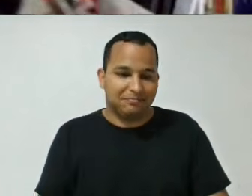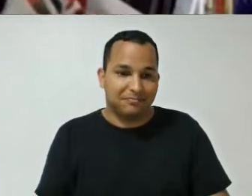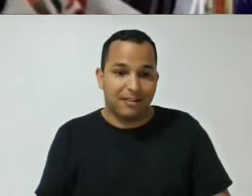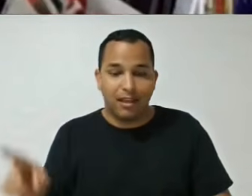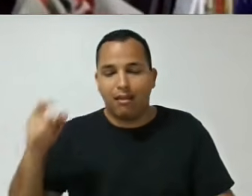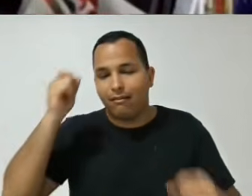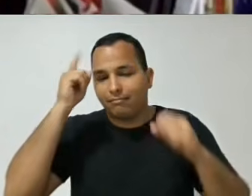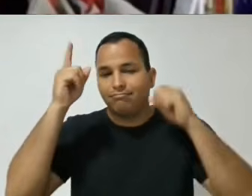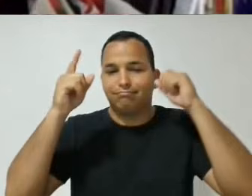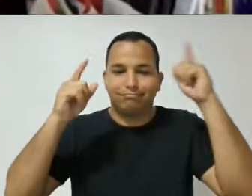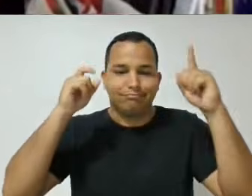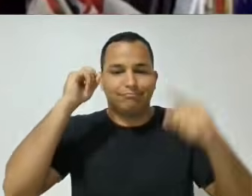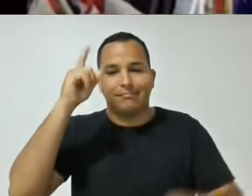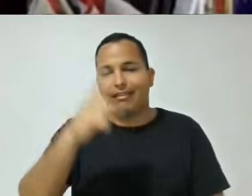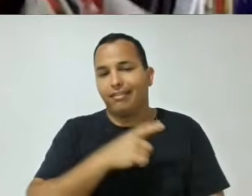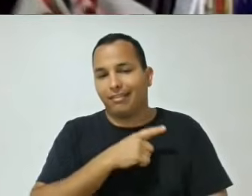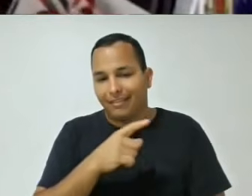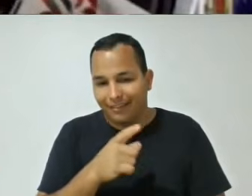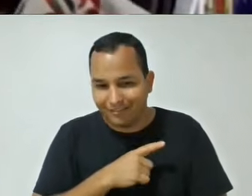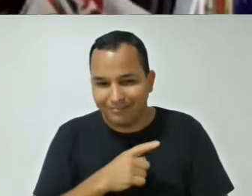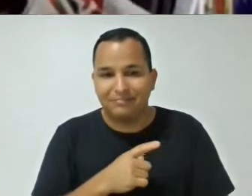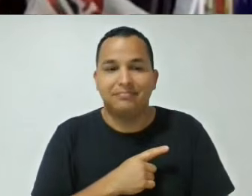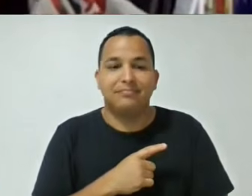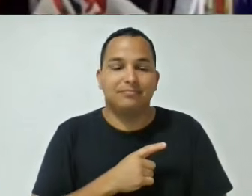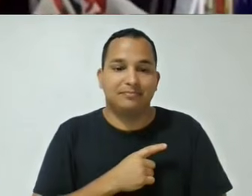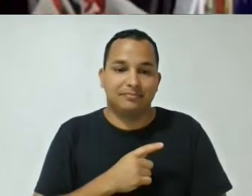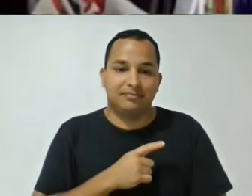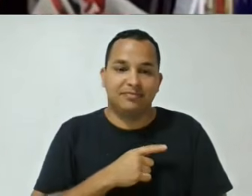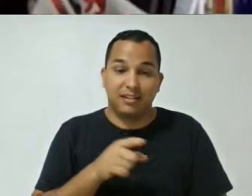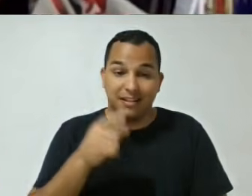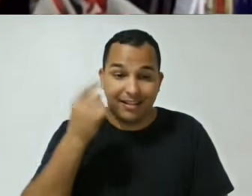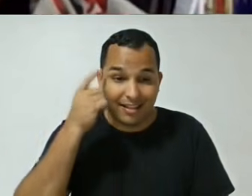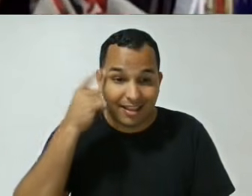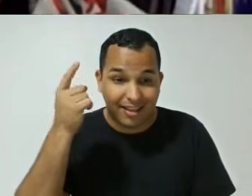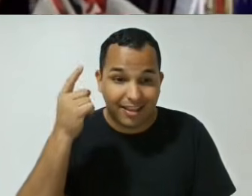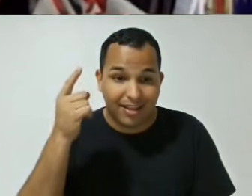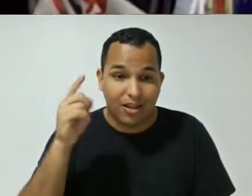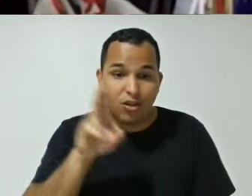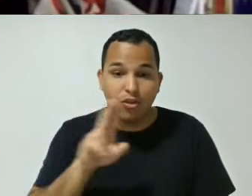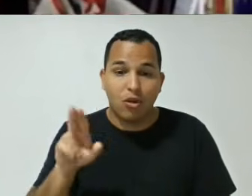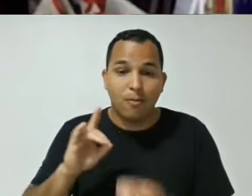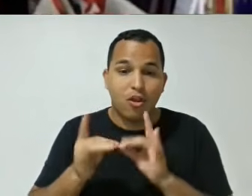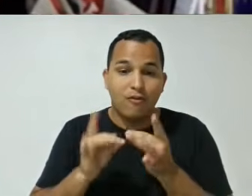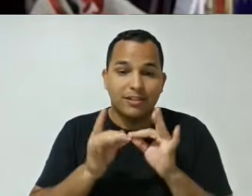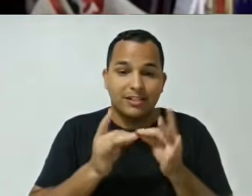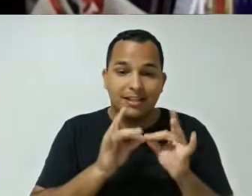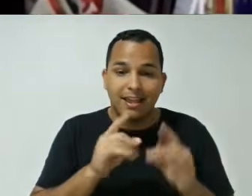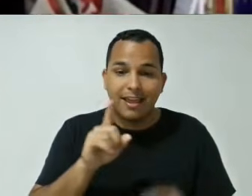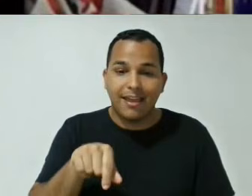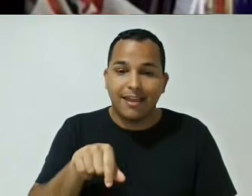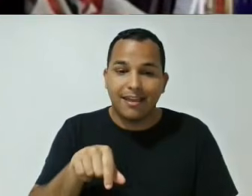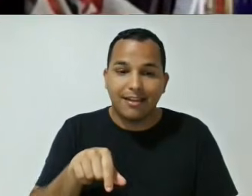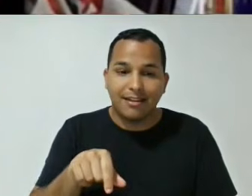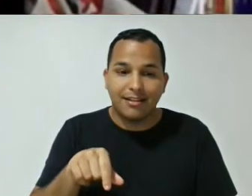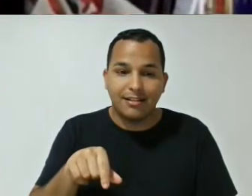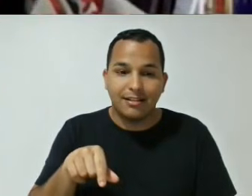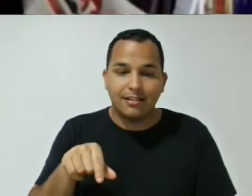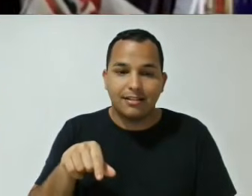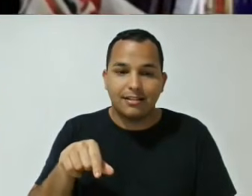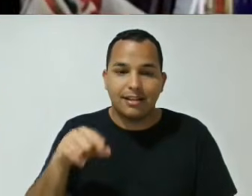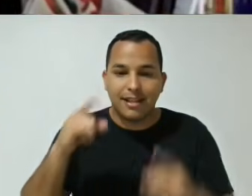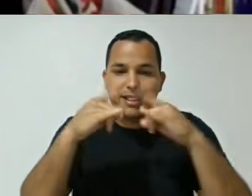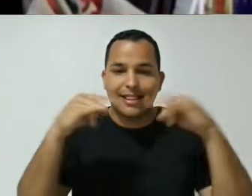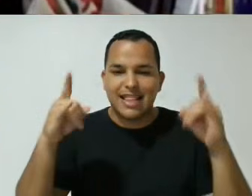Ele era muito inventivo, e só para você ter ideia do nome das oficinas dele: Circo Bizarro,